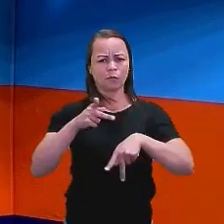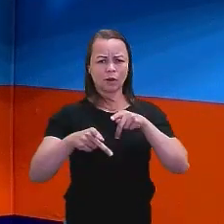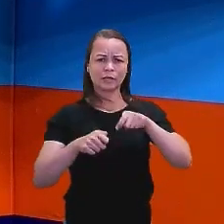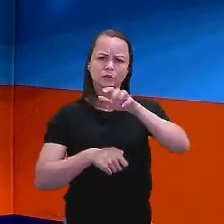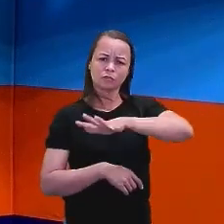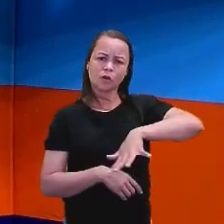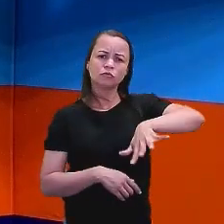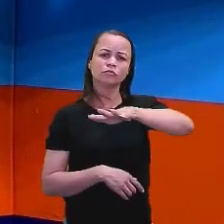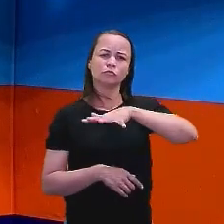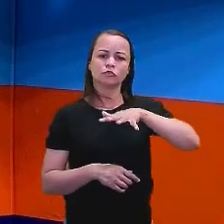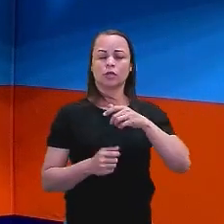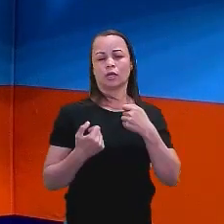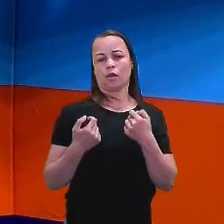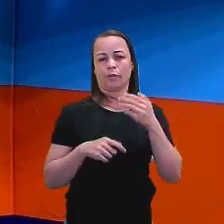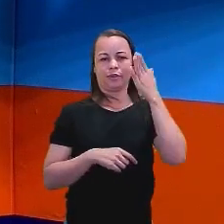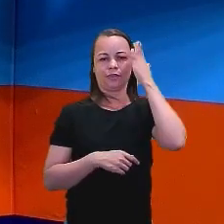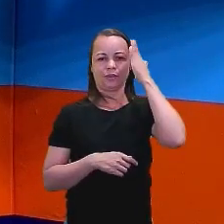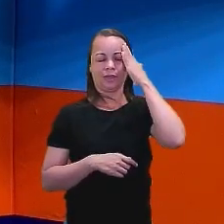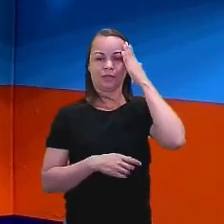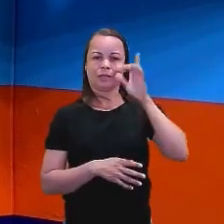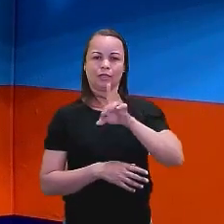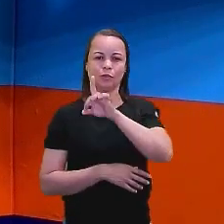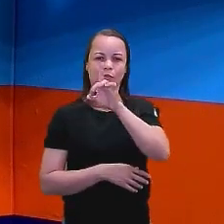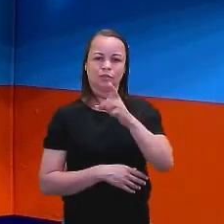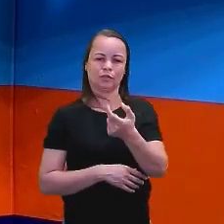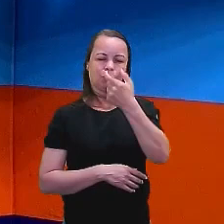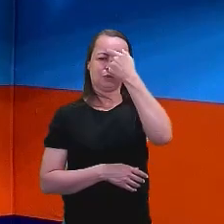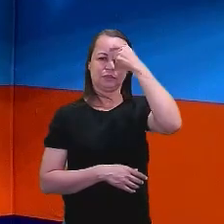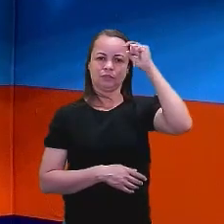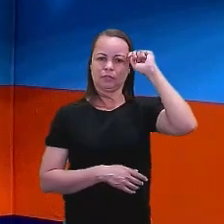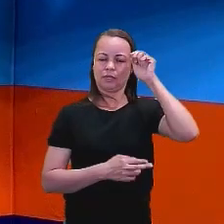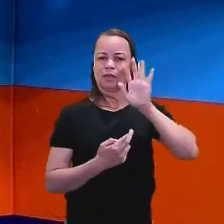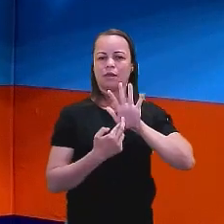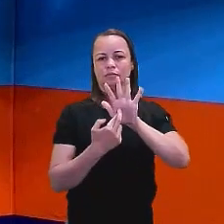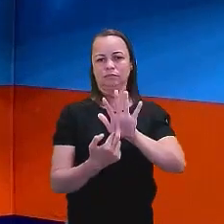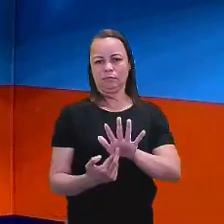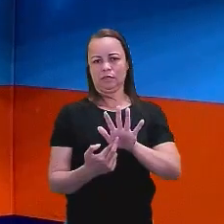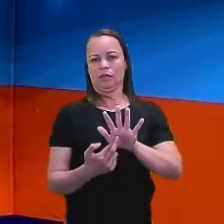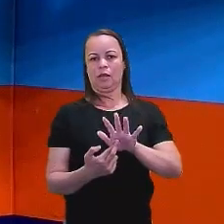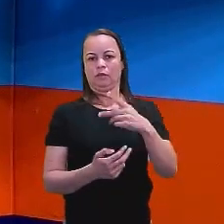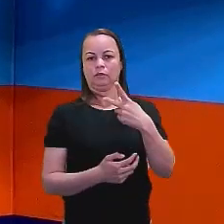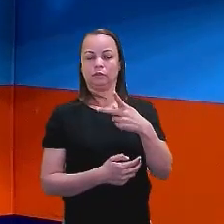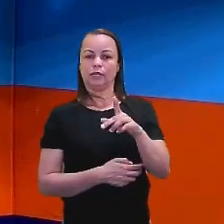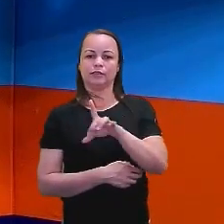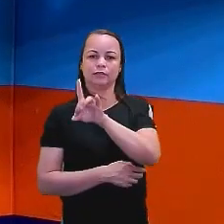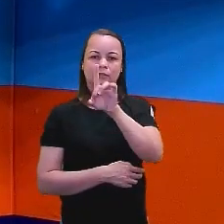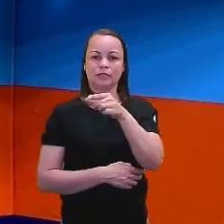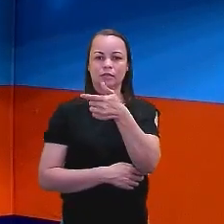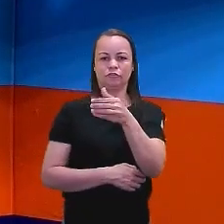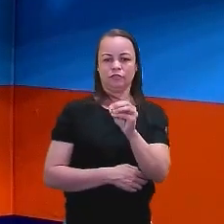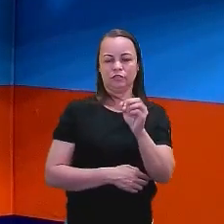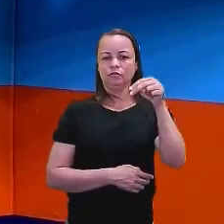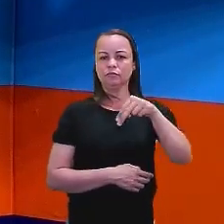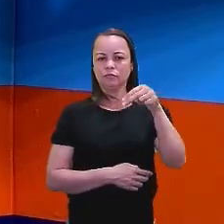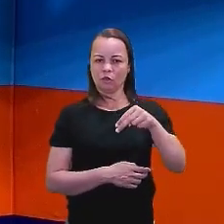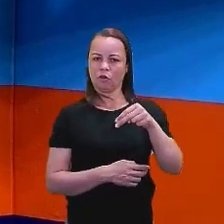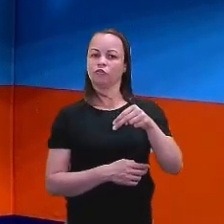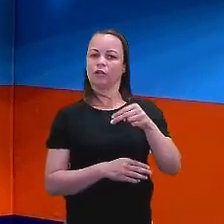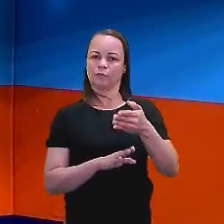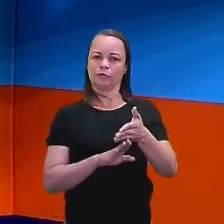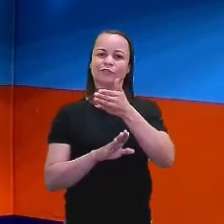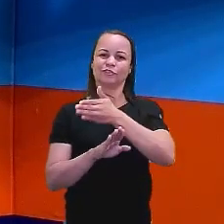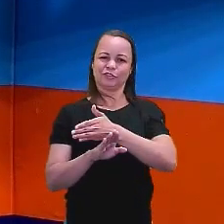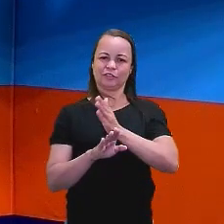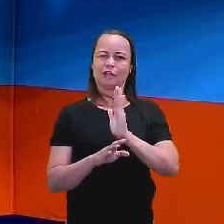entenda o que o Dia da Consciência Negra representa, né? O que esse 20 de novembro que acabou de passar,